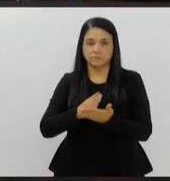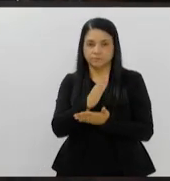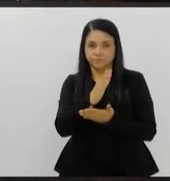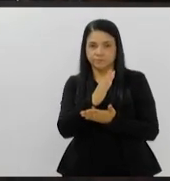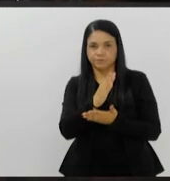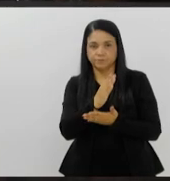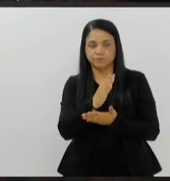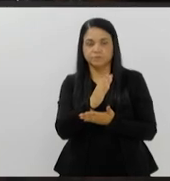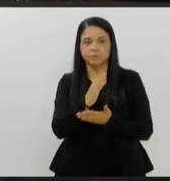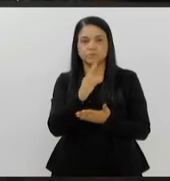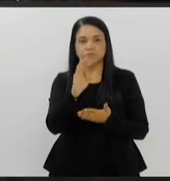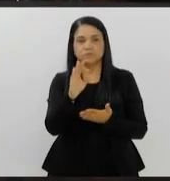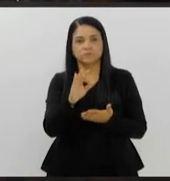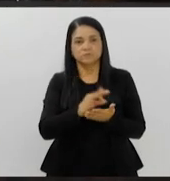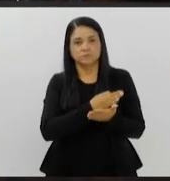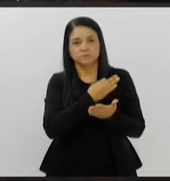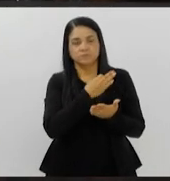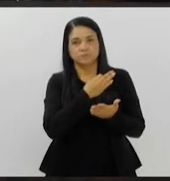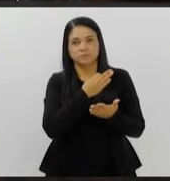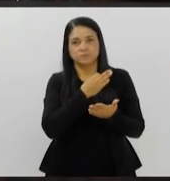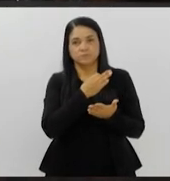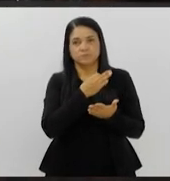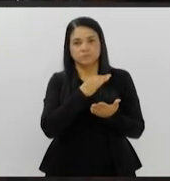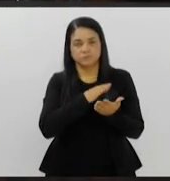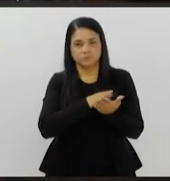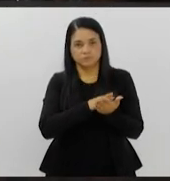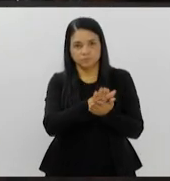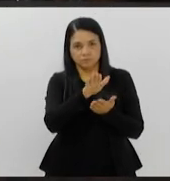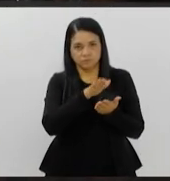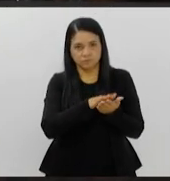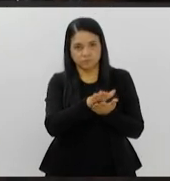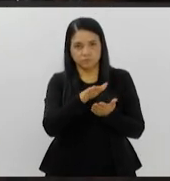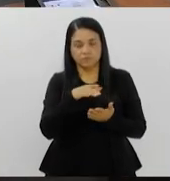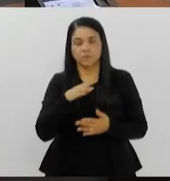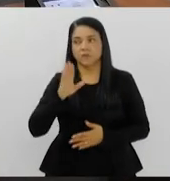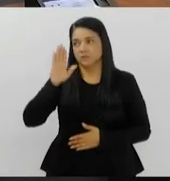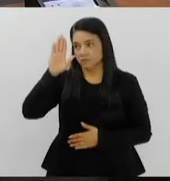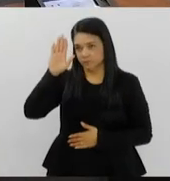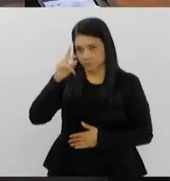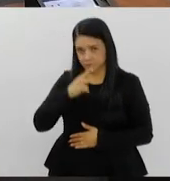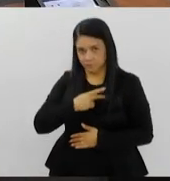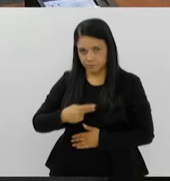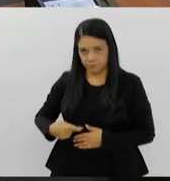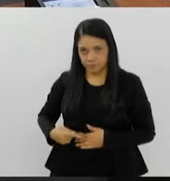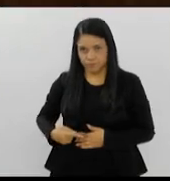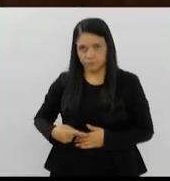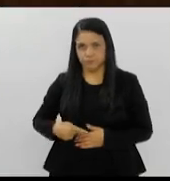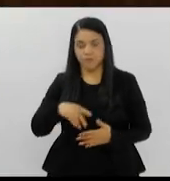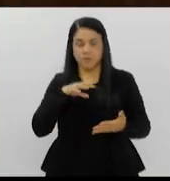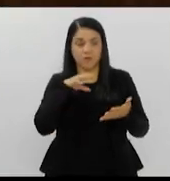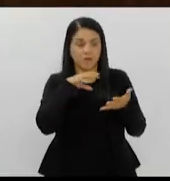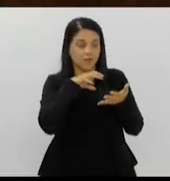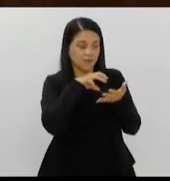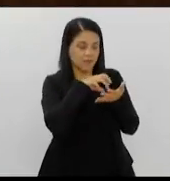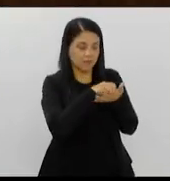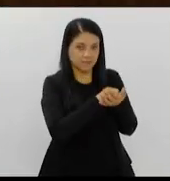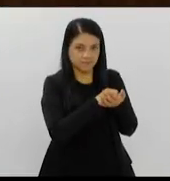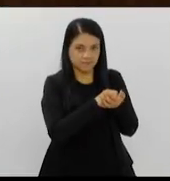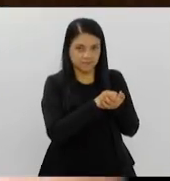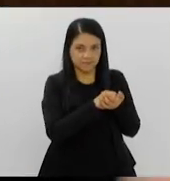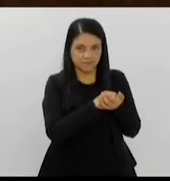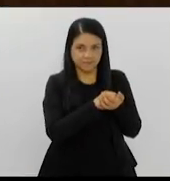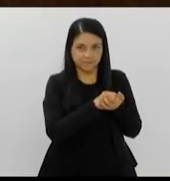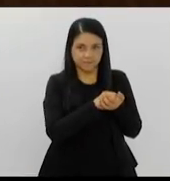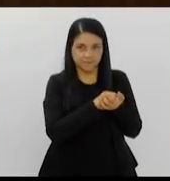Aprovado, vai a publicação. Senhora Presidente, Primeiro, para registrar